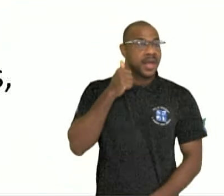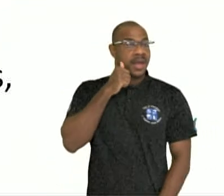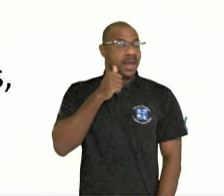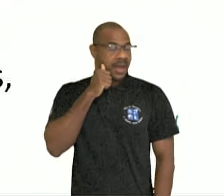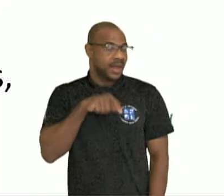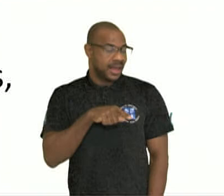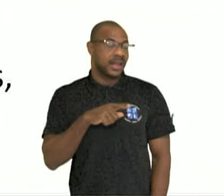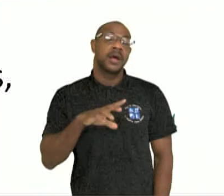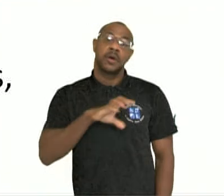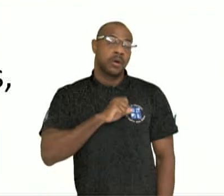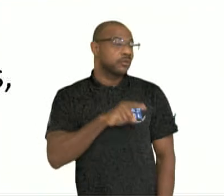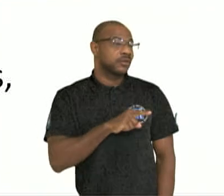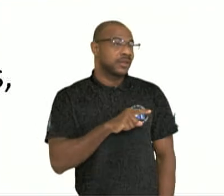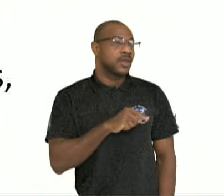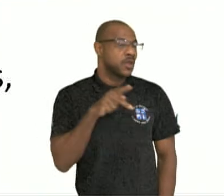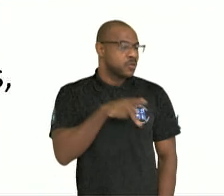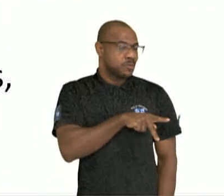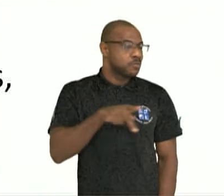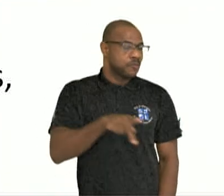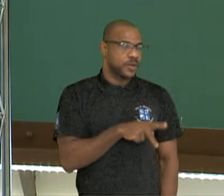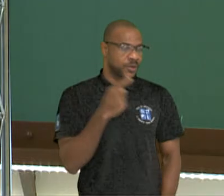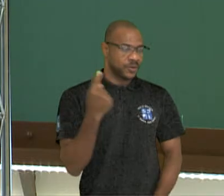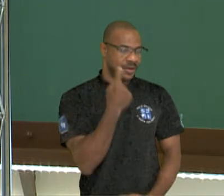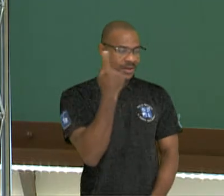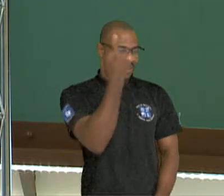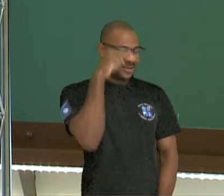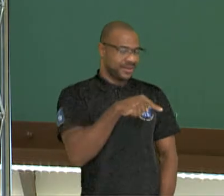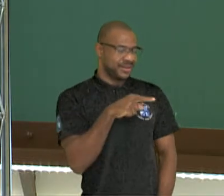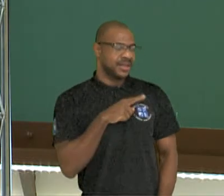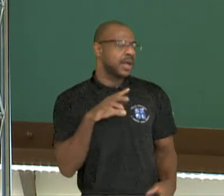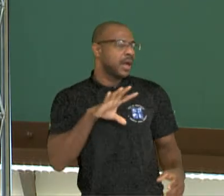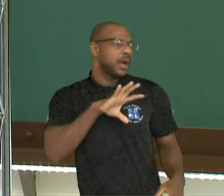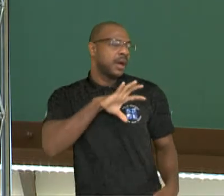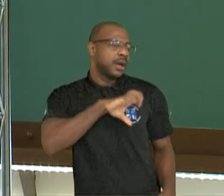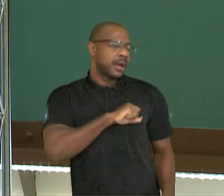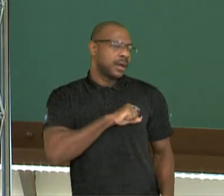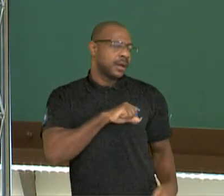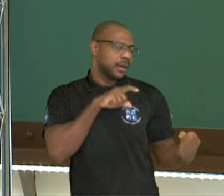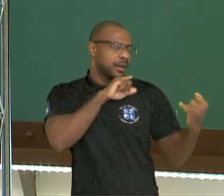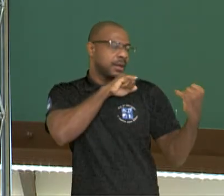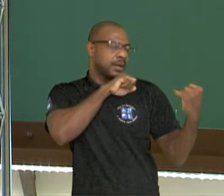muito bem com o professor Girafales. Eles são apaixonados.